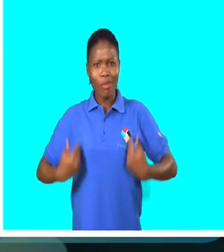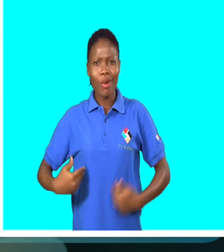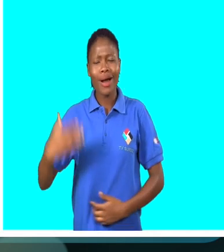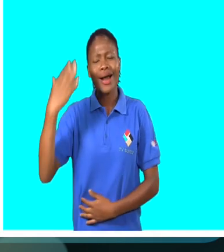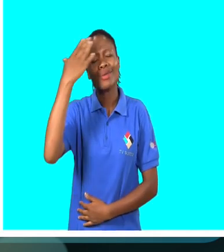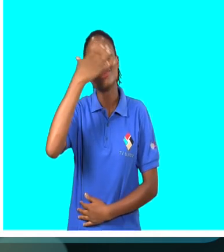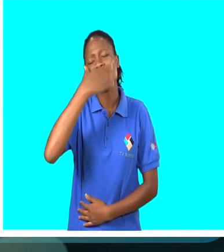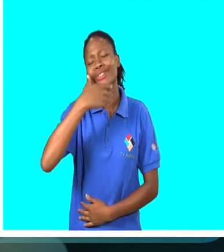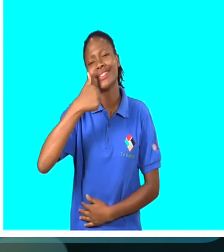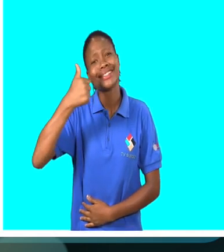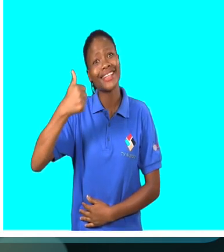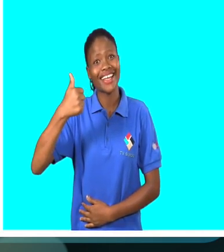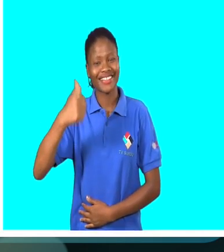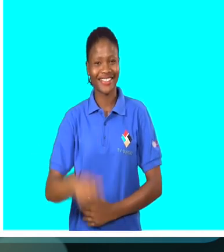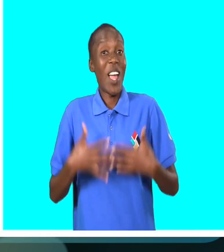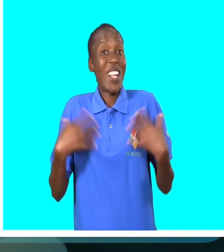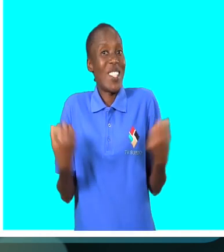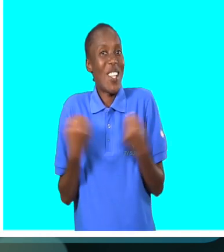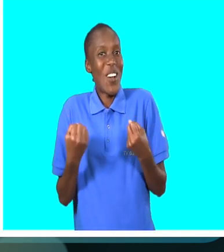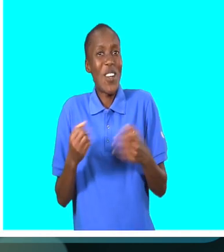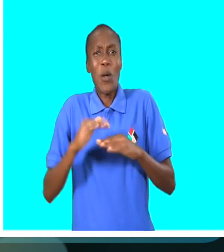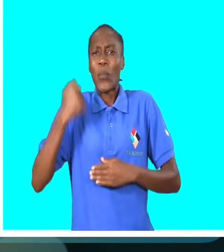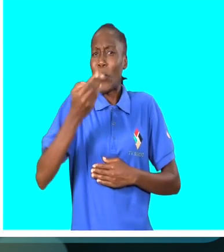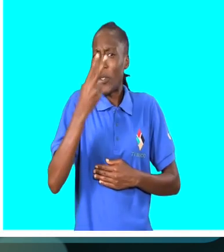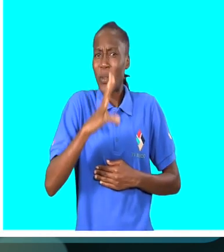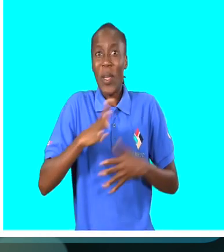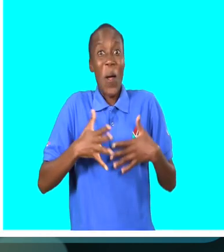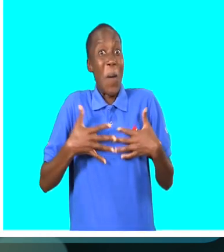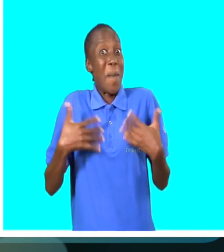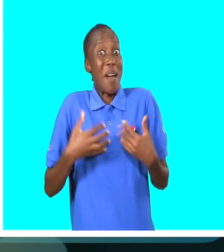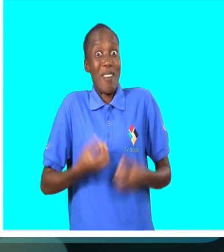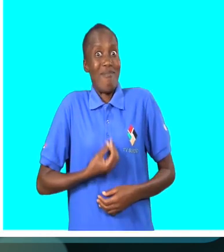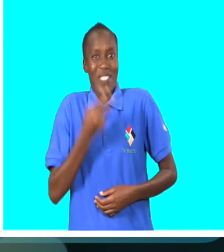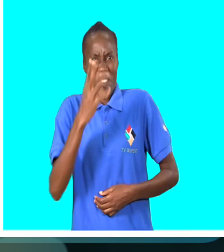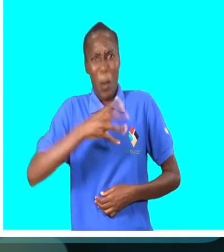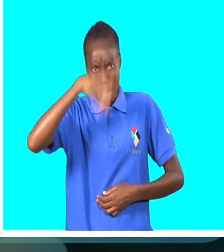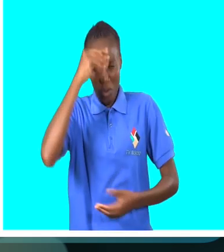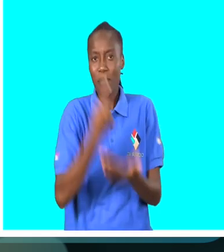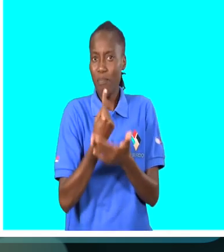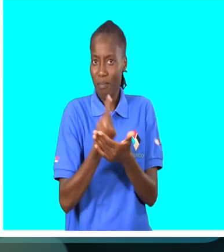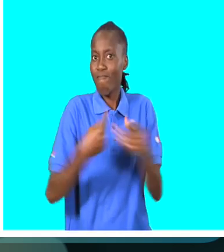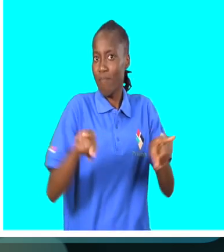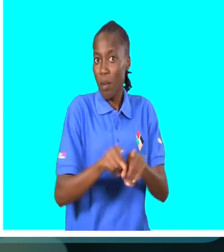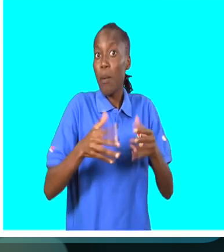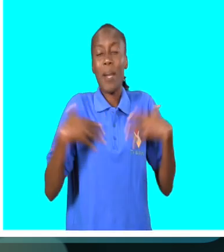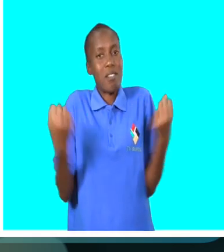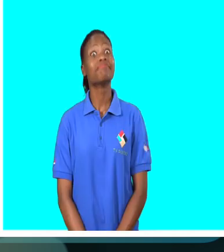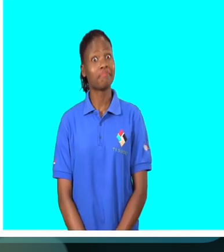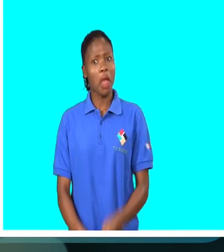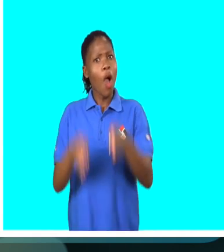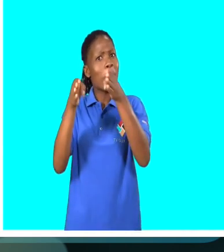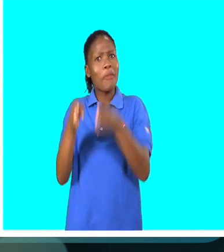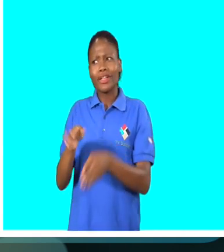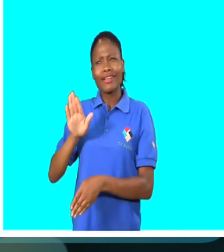que o levou ao ginásio. Mas depois fui me apaixonando e fui percebendo que também é muito importante para a saúde.